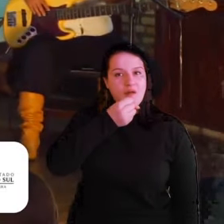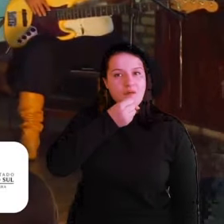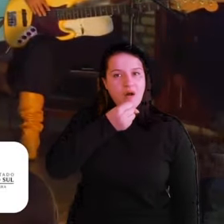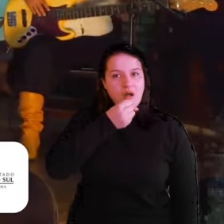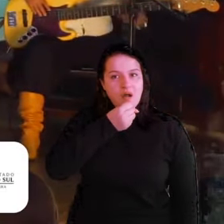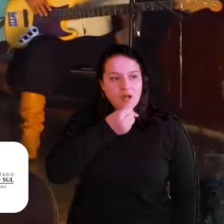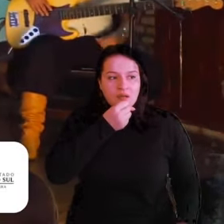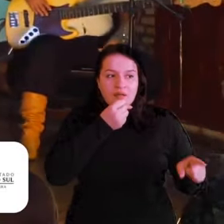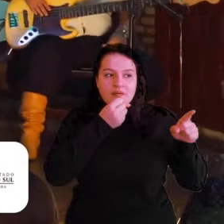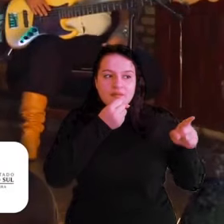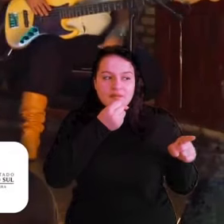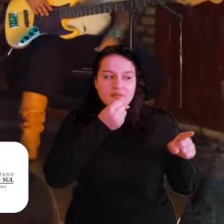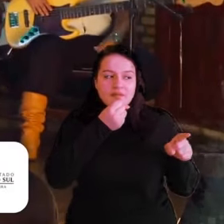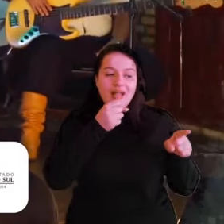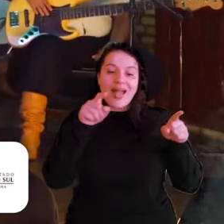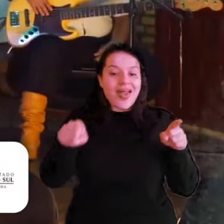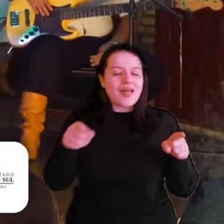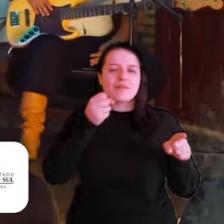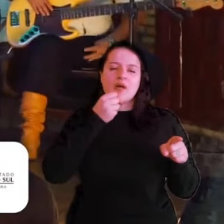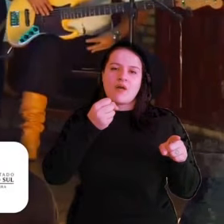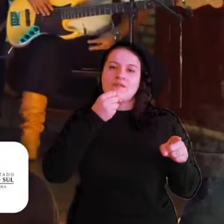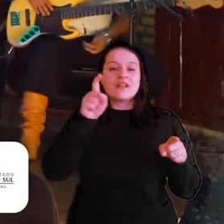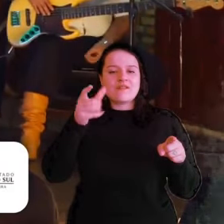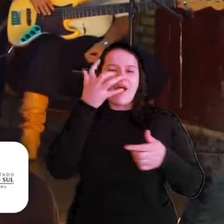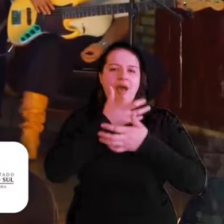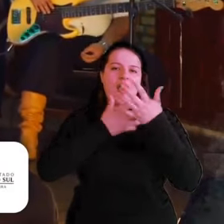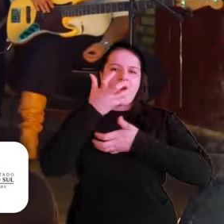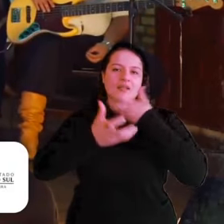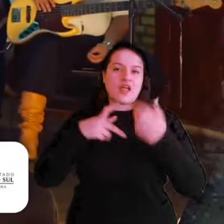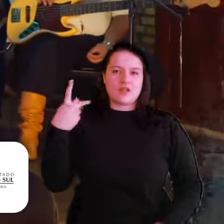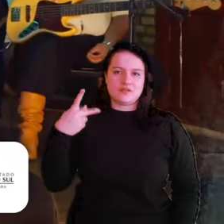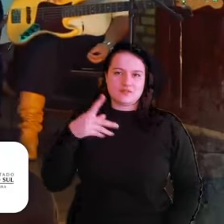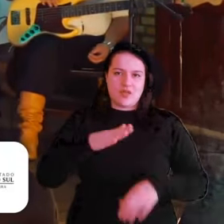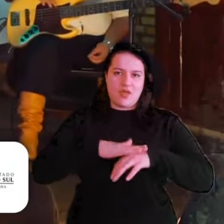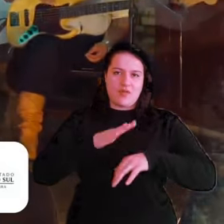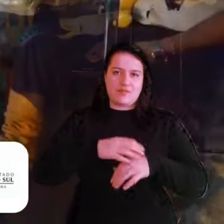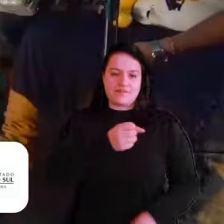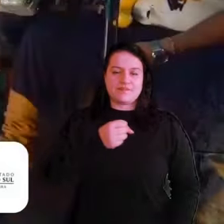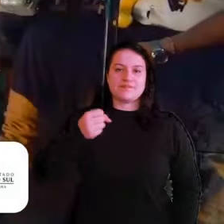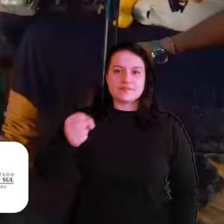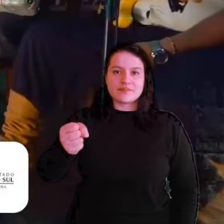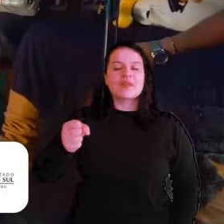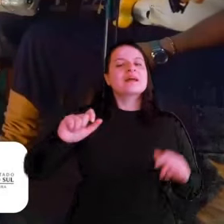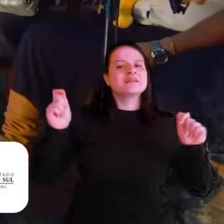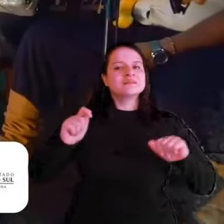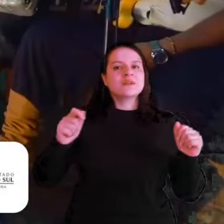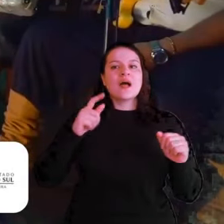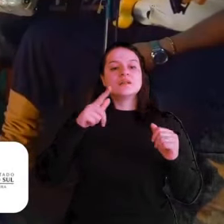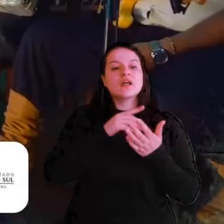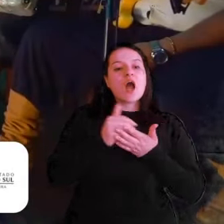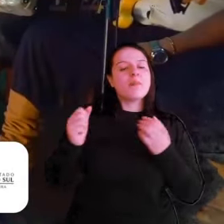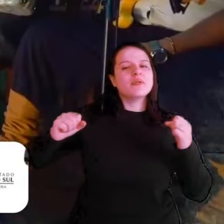esse microfone aqui e leva nesse aqui, ó. E daí tu vai cantar no teu. Tá bem. Leva esse aqui. E daí nós